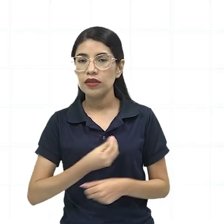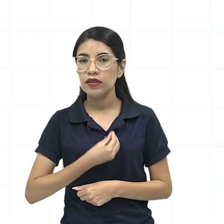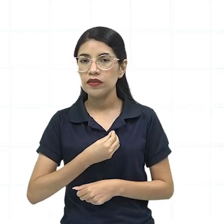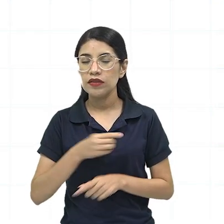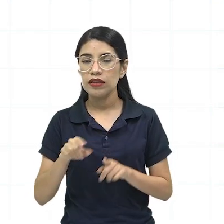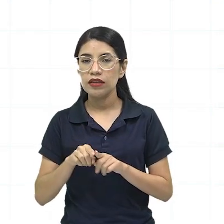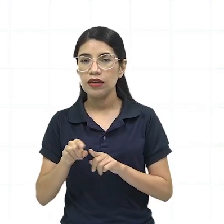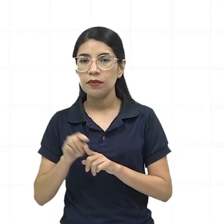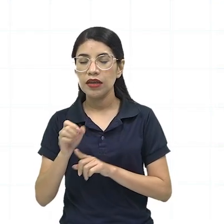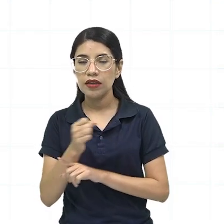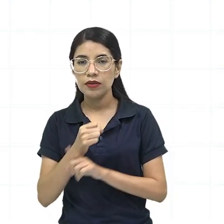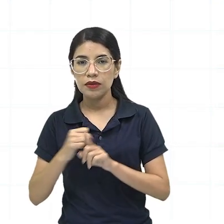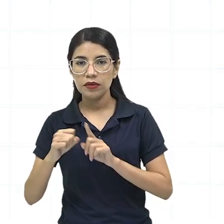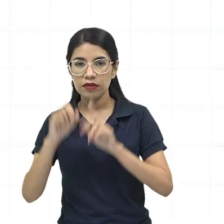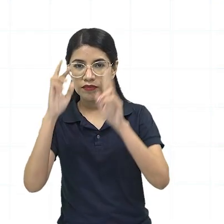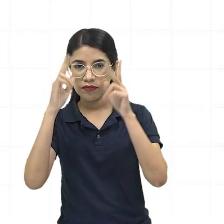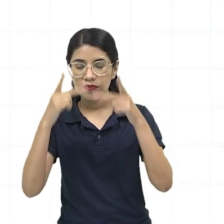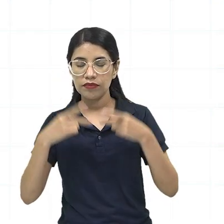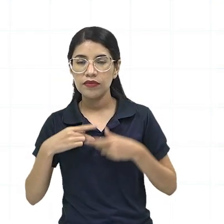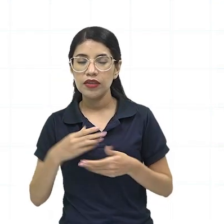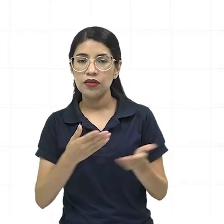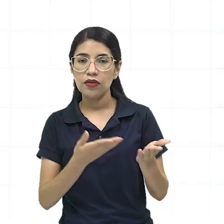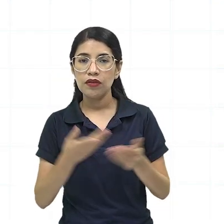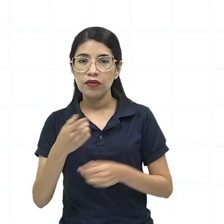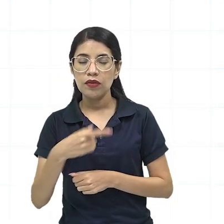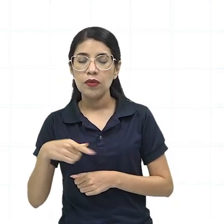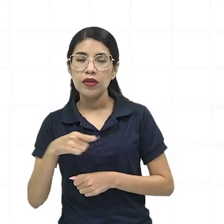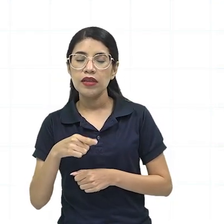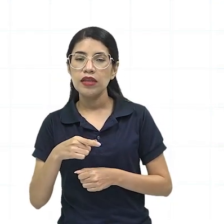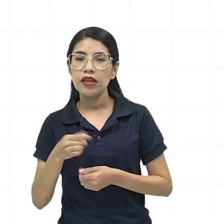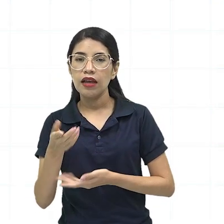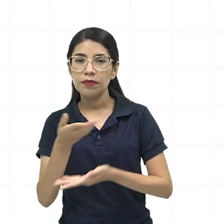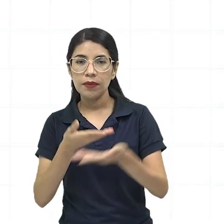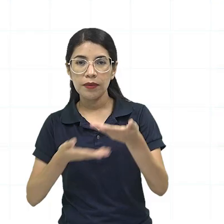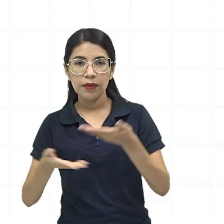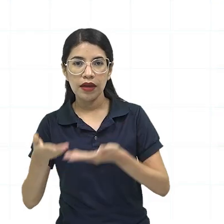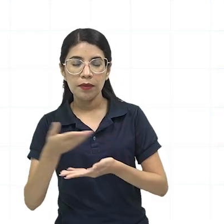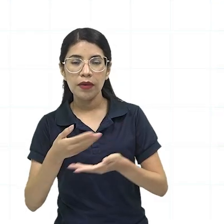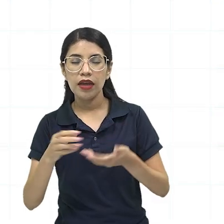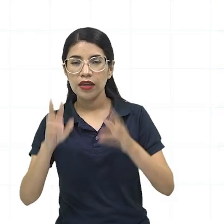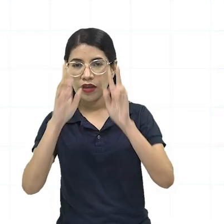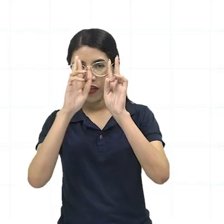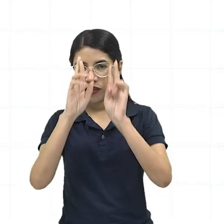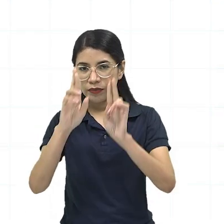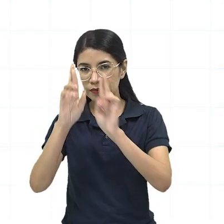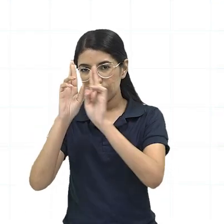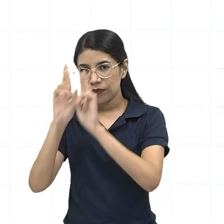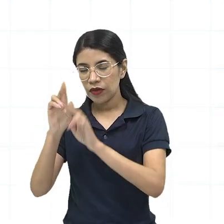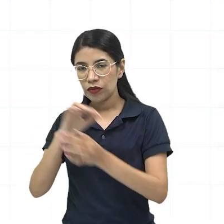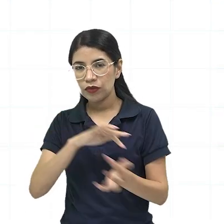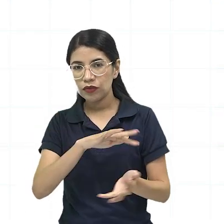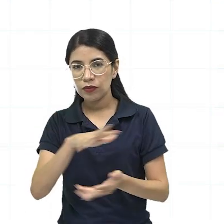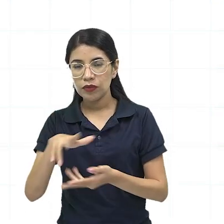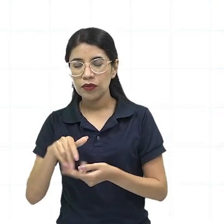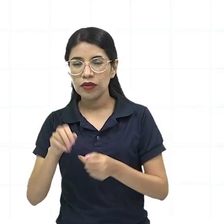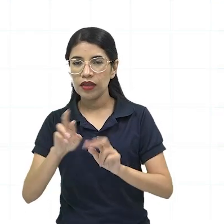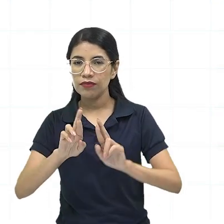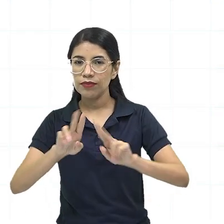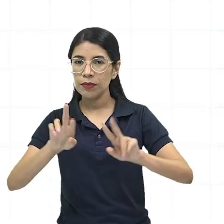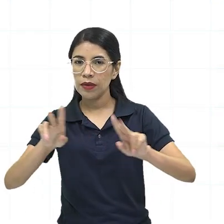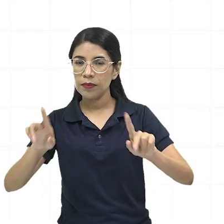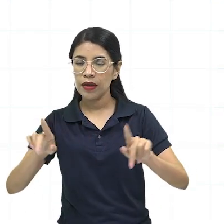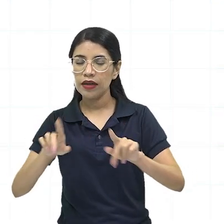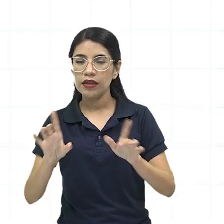humana. Convidamos você a construir pontes de compreensão e respeito mútuo em um mundo cada vez mais diverso e